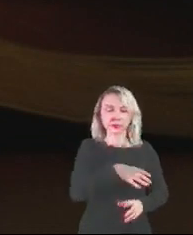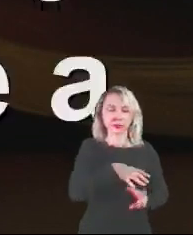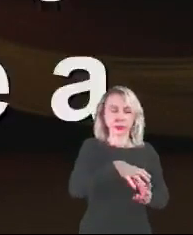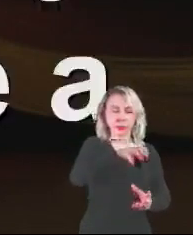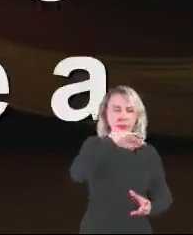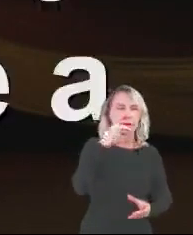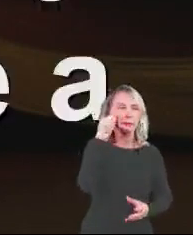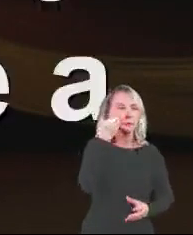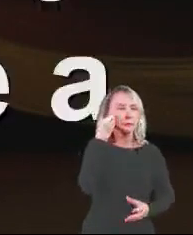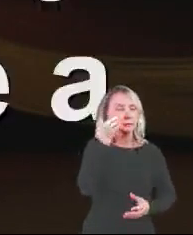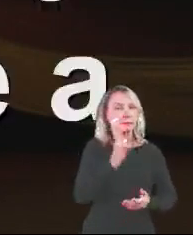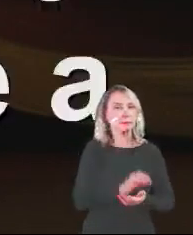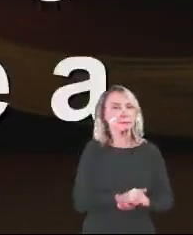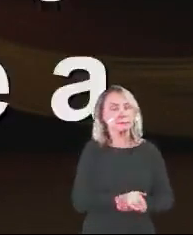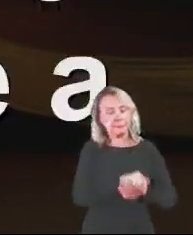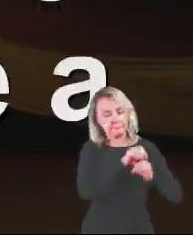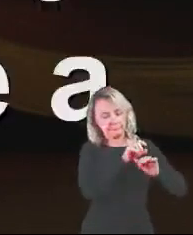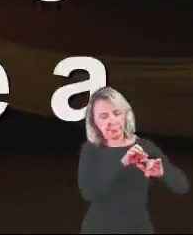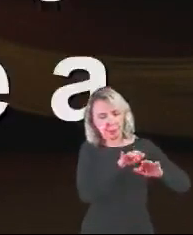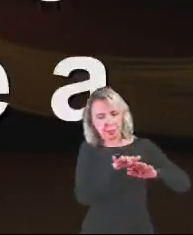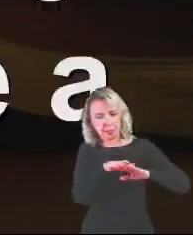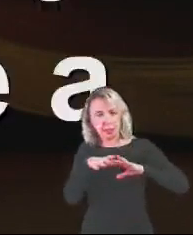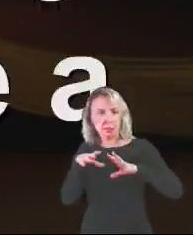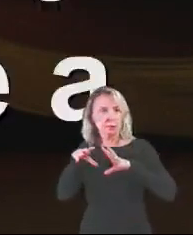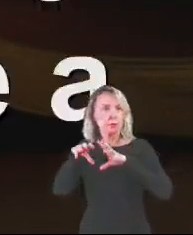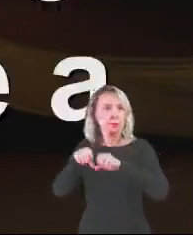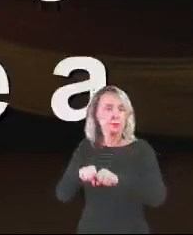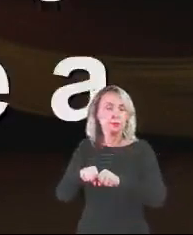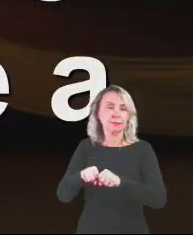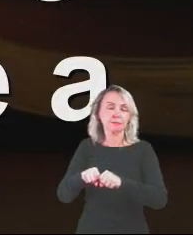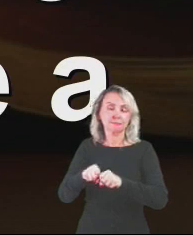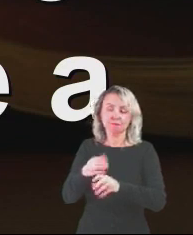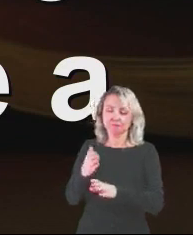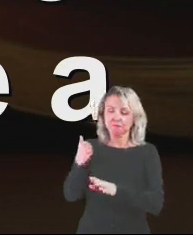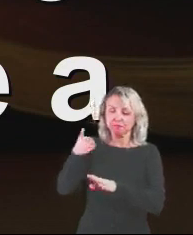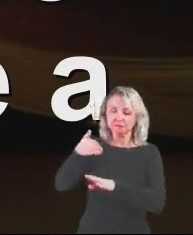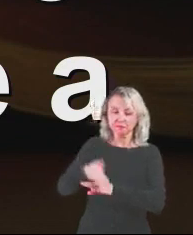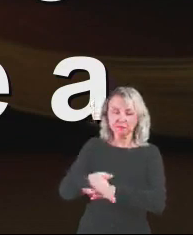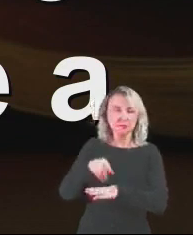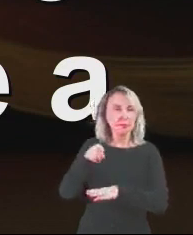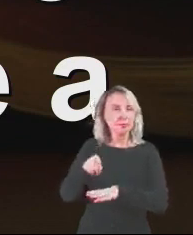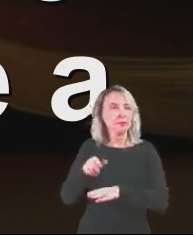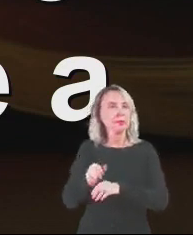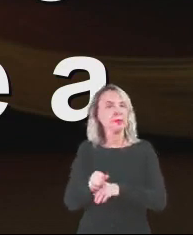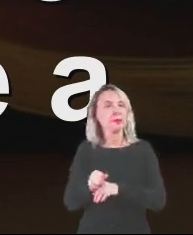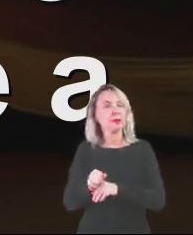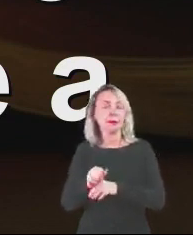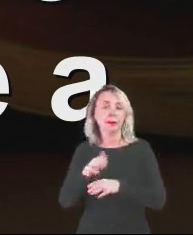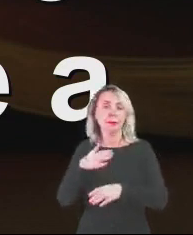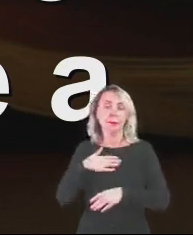Fez da minha vide uma assolação e tirou a casca da minha figueira.